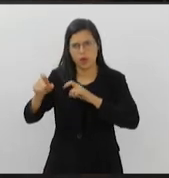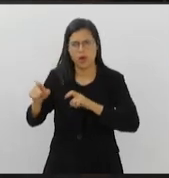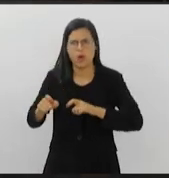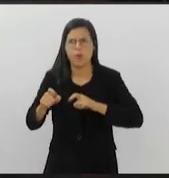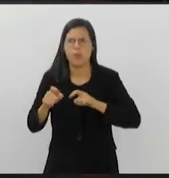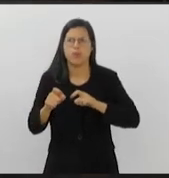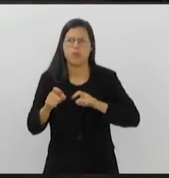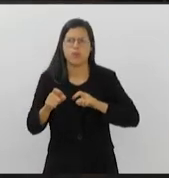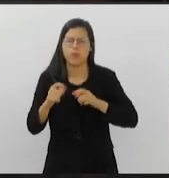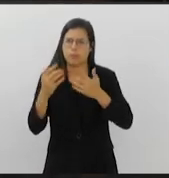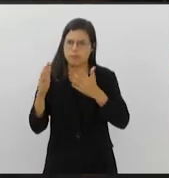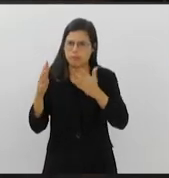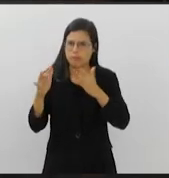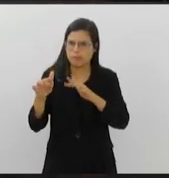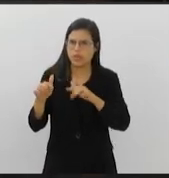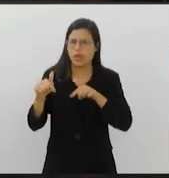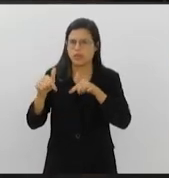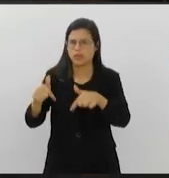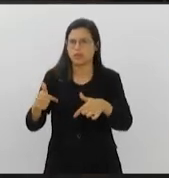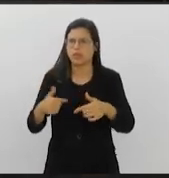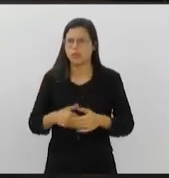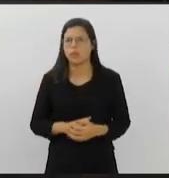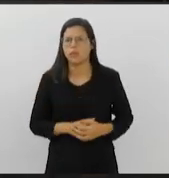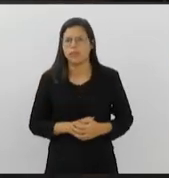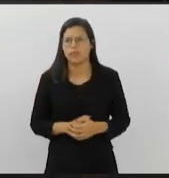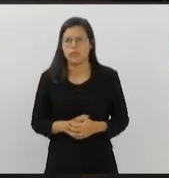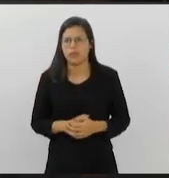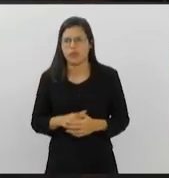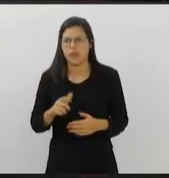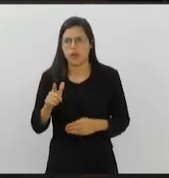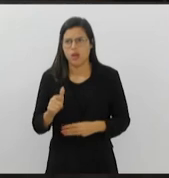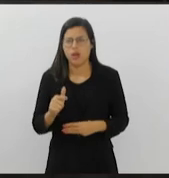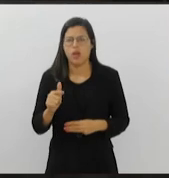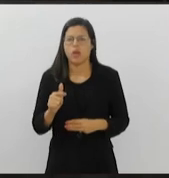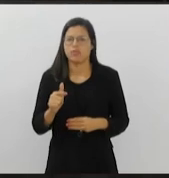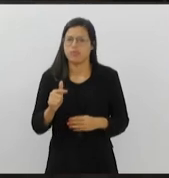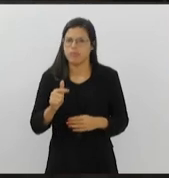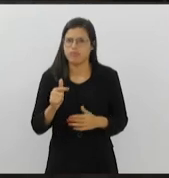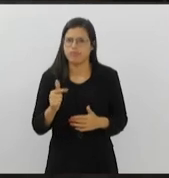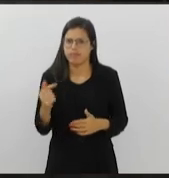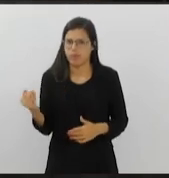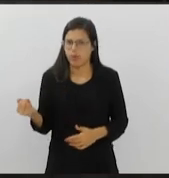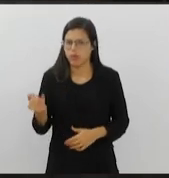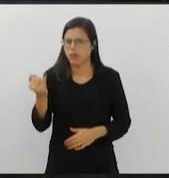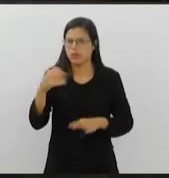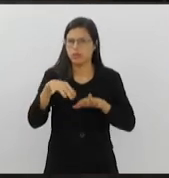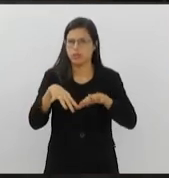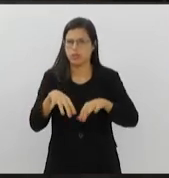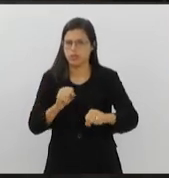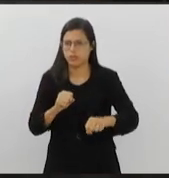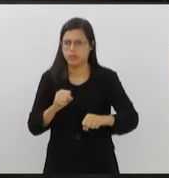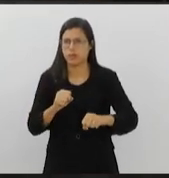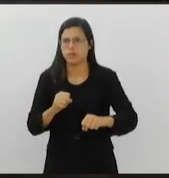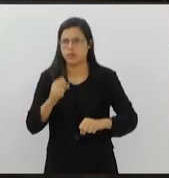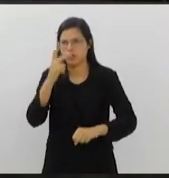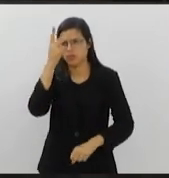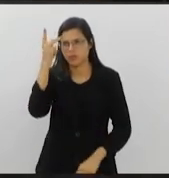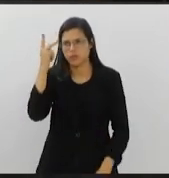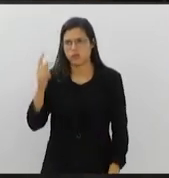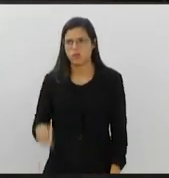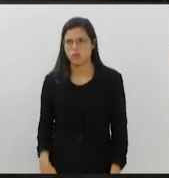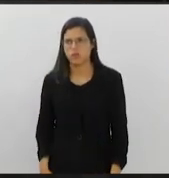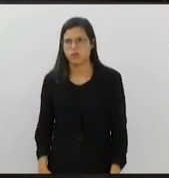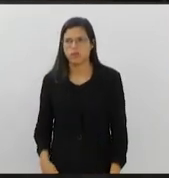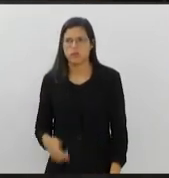pela iniciativa, né, é um equipamento que é fundamental na formação das pessoas.